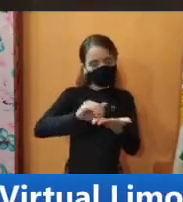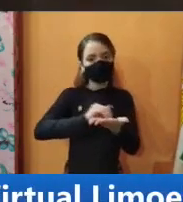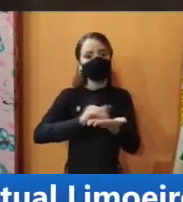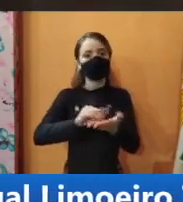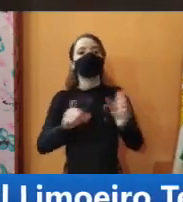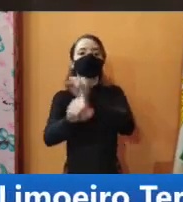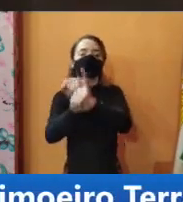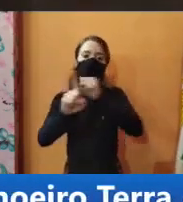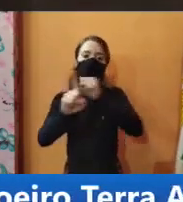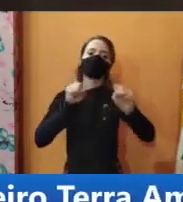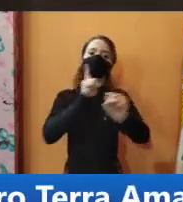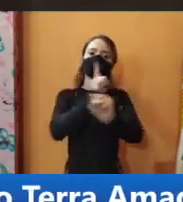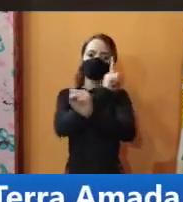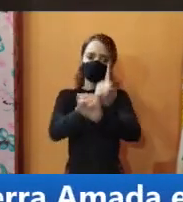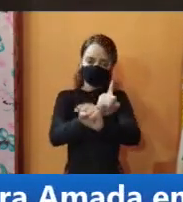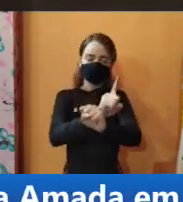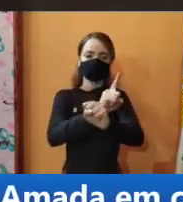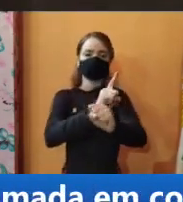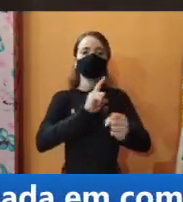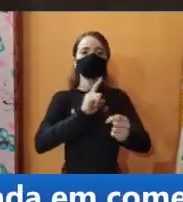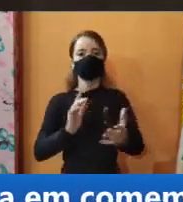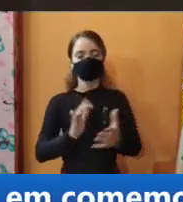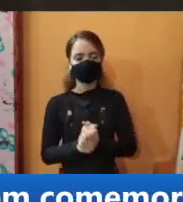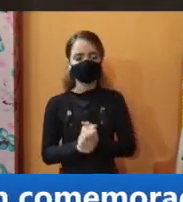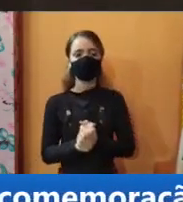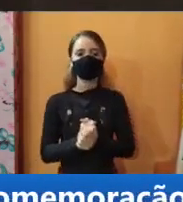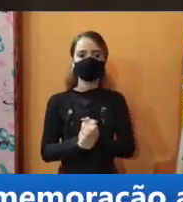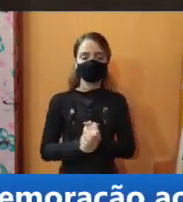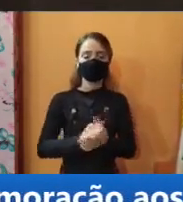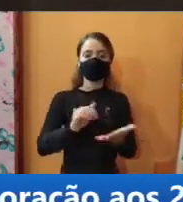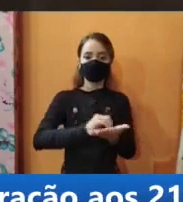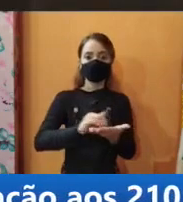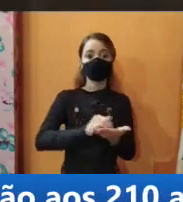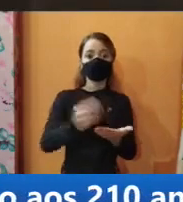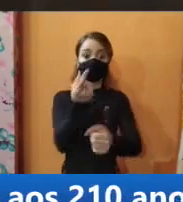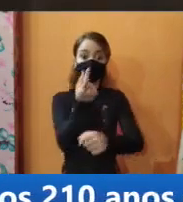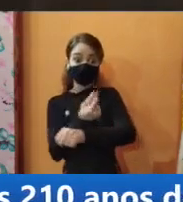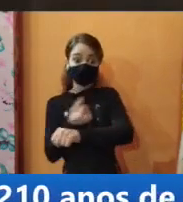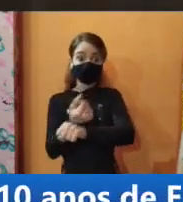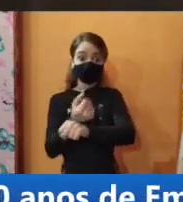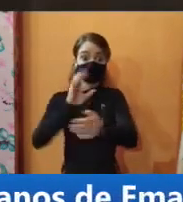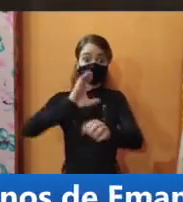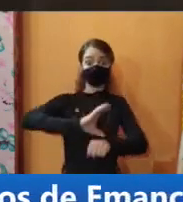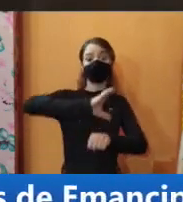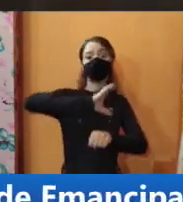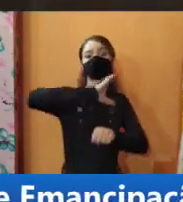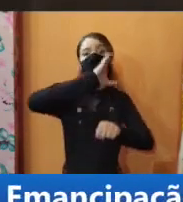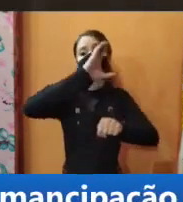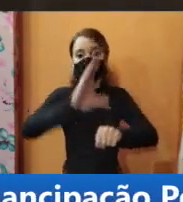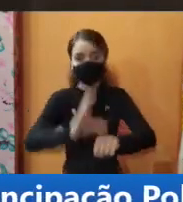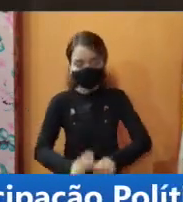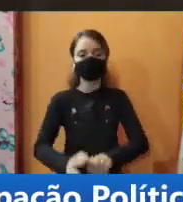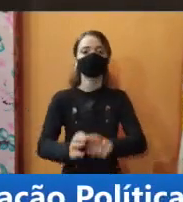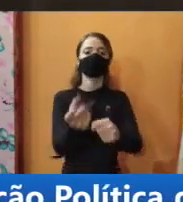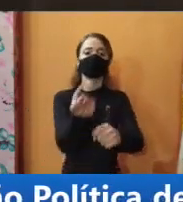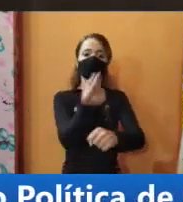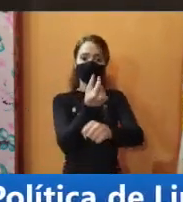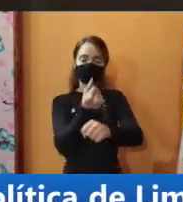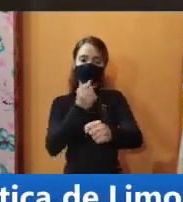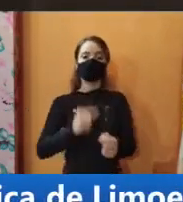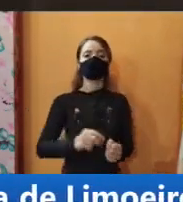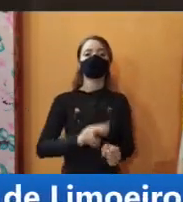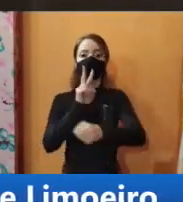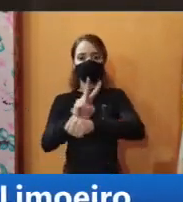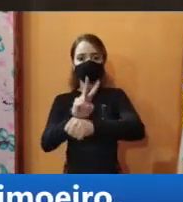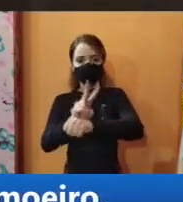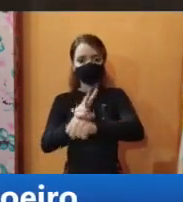Assistência Social. É bom que se diga isso, porque é desse fundo que chega aqui o recurso que nos permite ter o aluguel